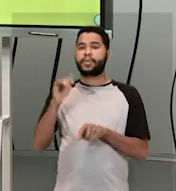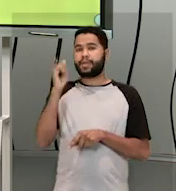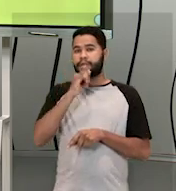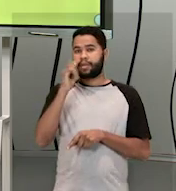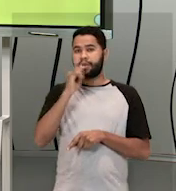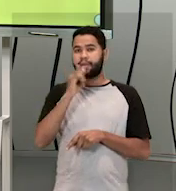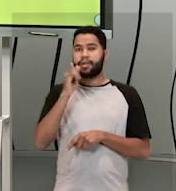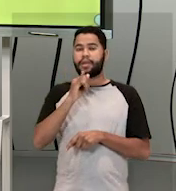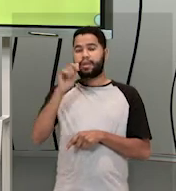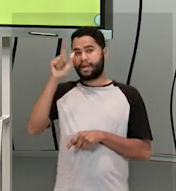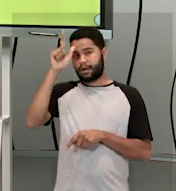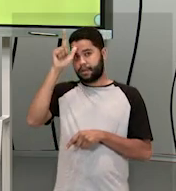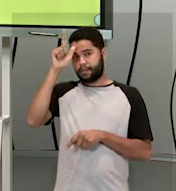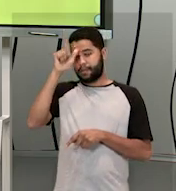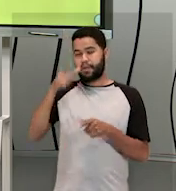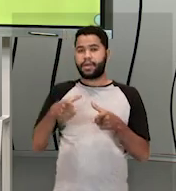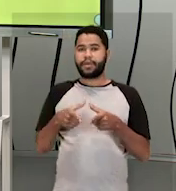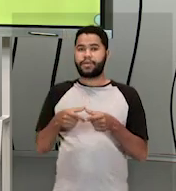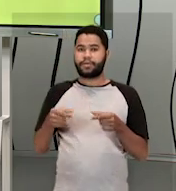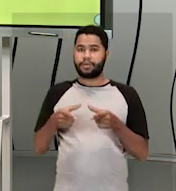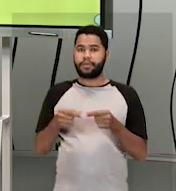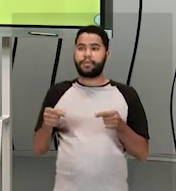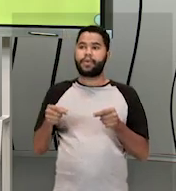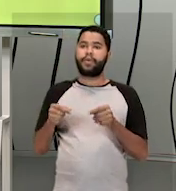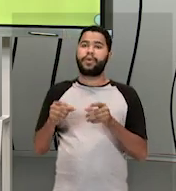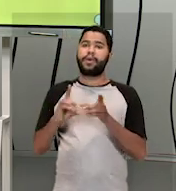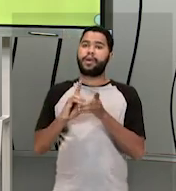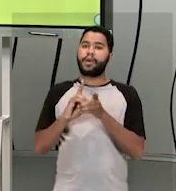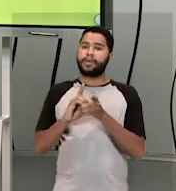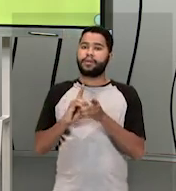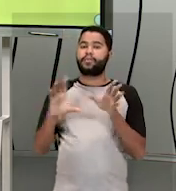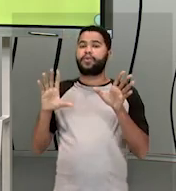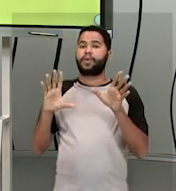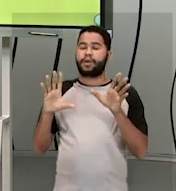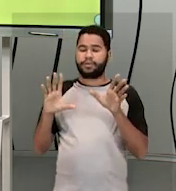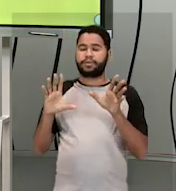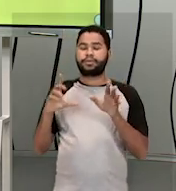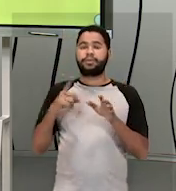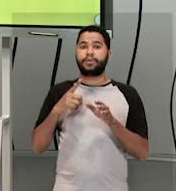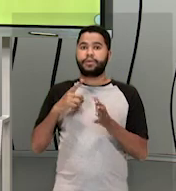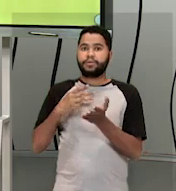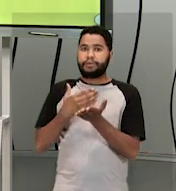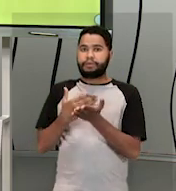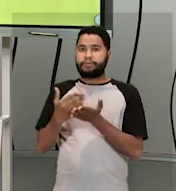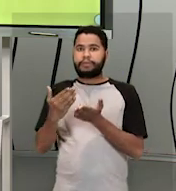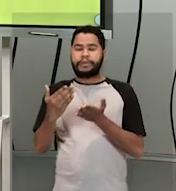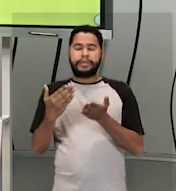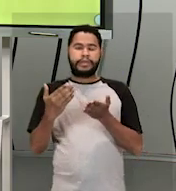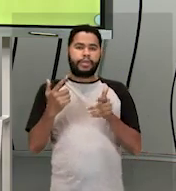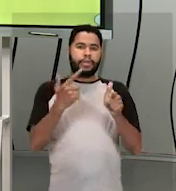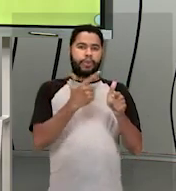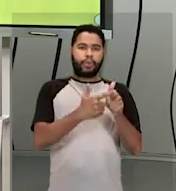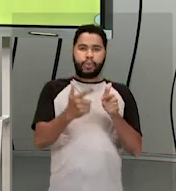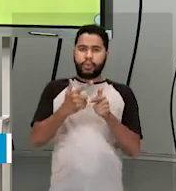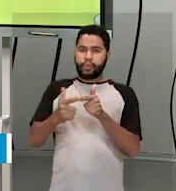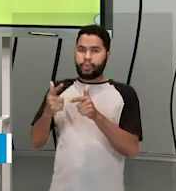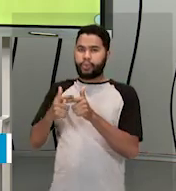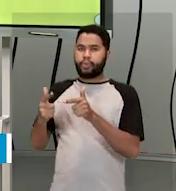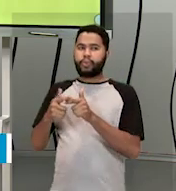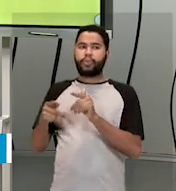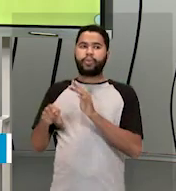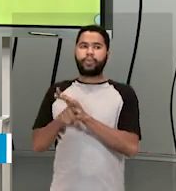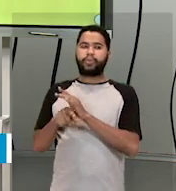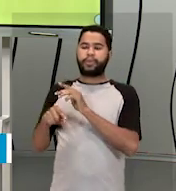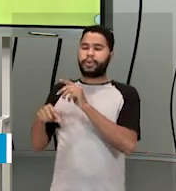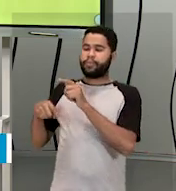Alemanha e Japão. A democracia liberal entra em crise, né? Ascensão de